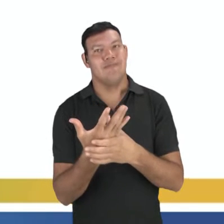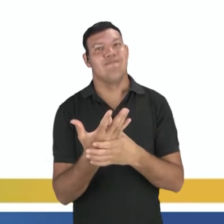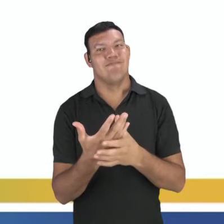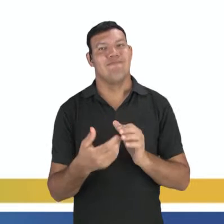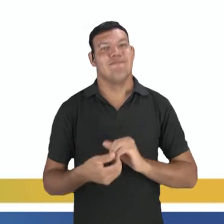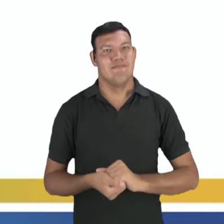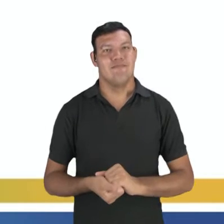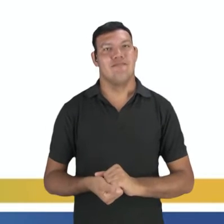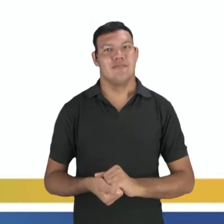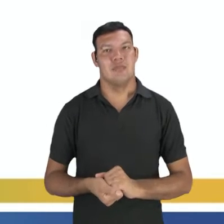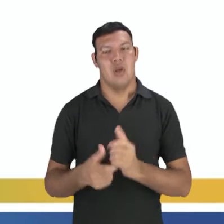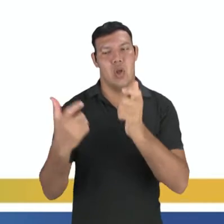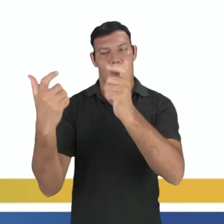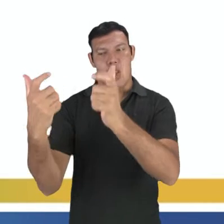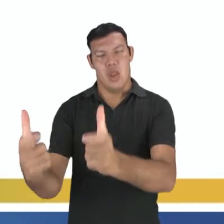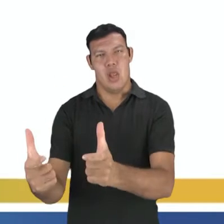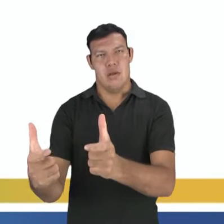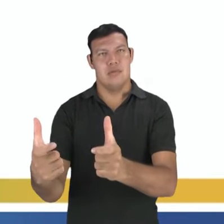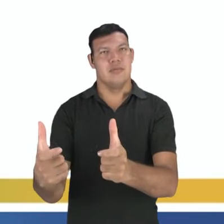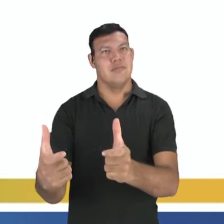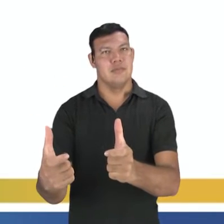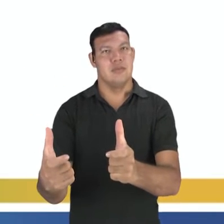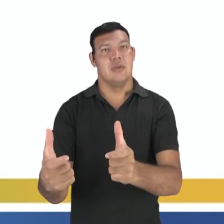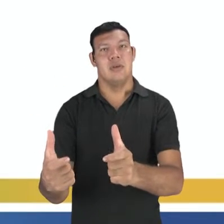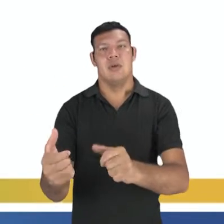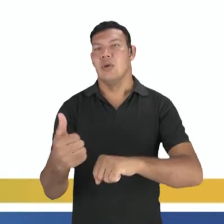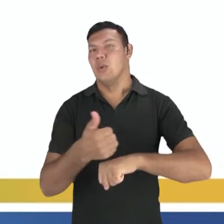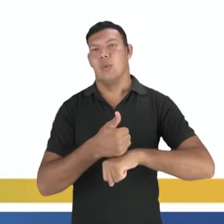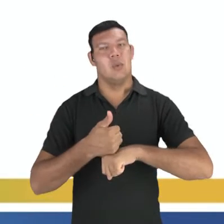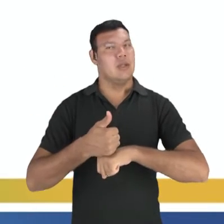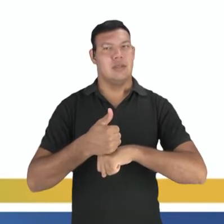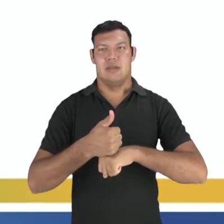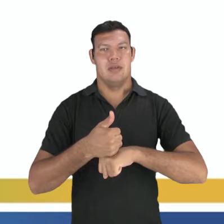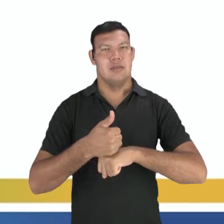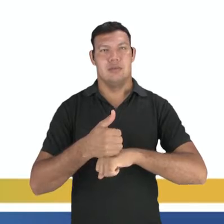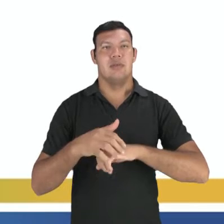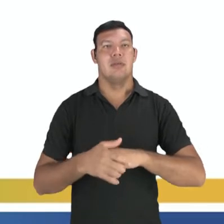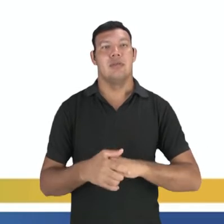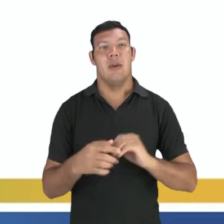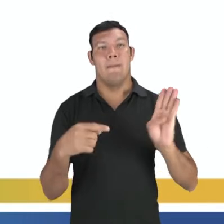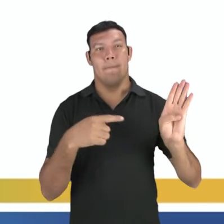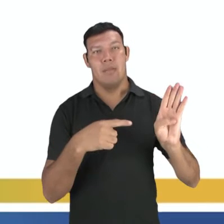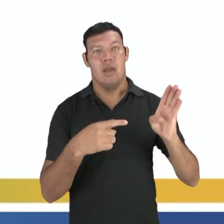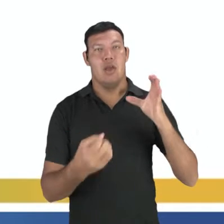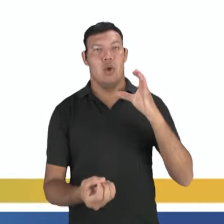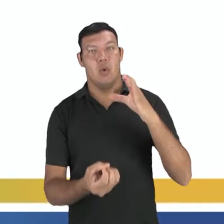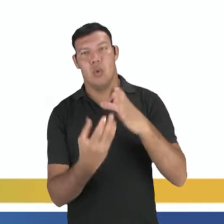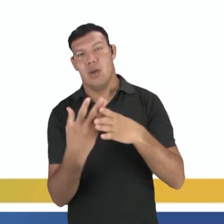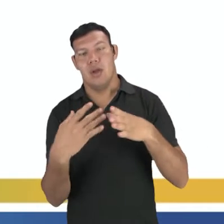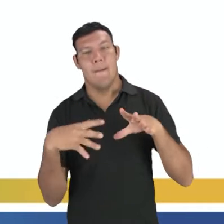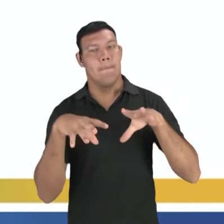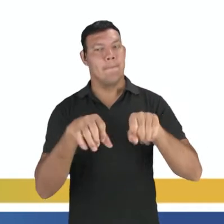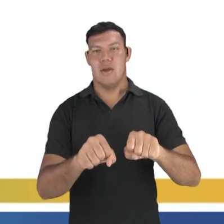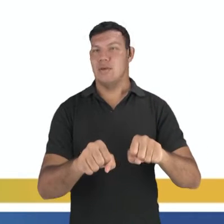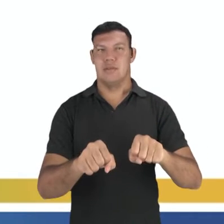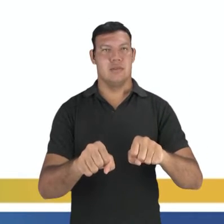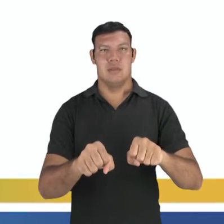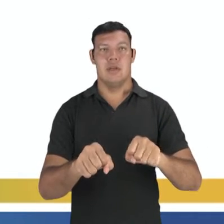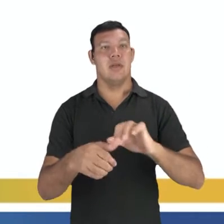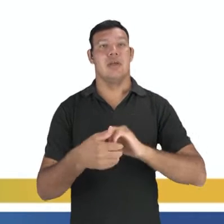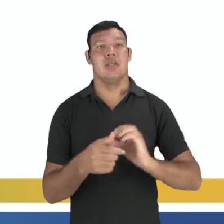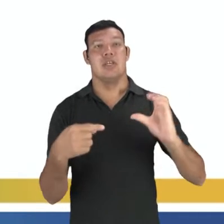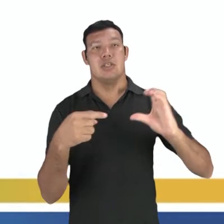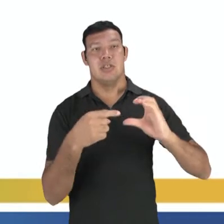vai ser o quê? De localização e não de qualidade, de origem e não de posse, de origem e não de localização. O que vocês